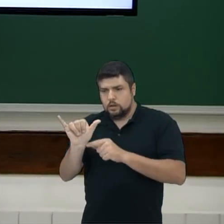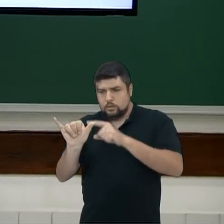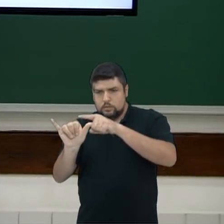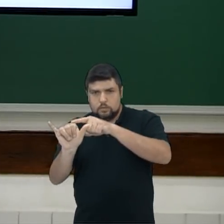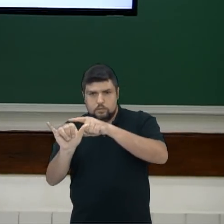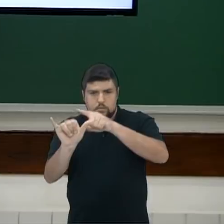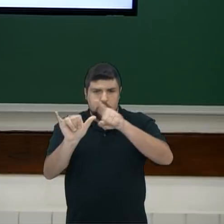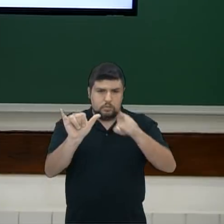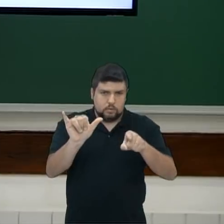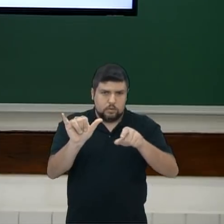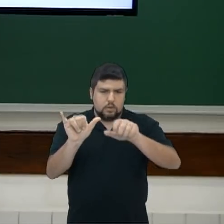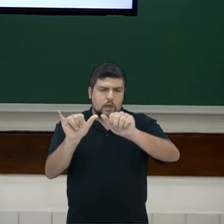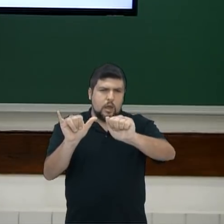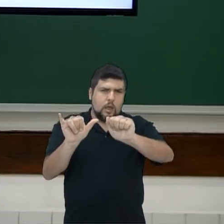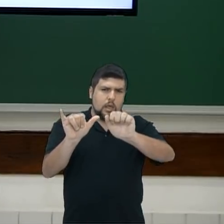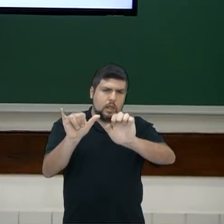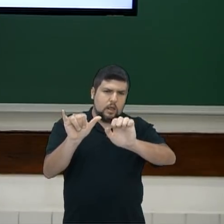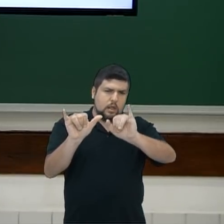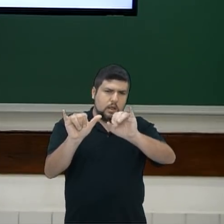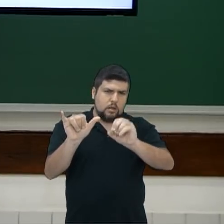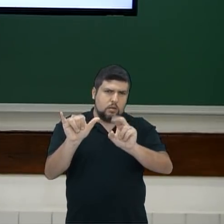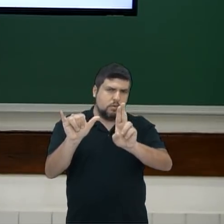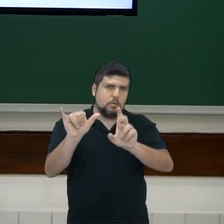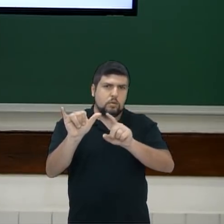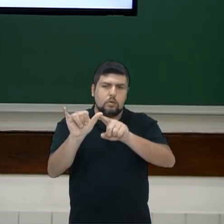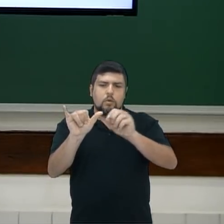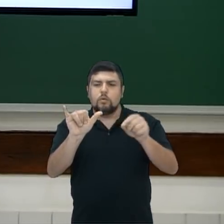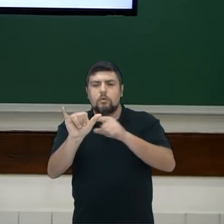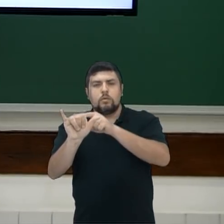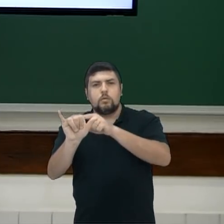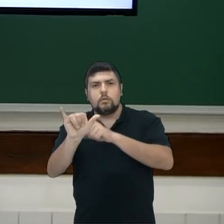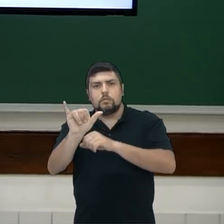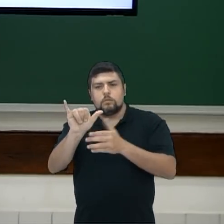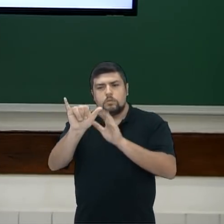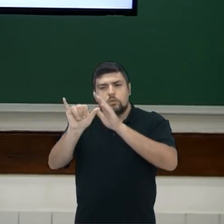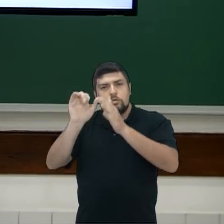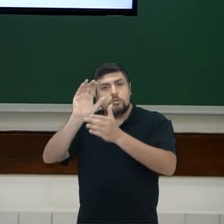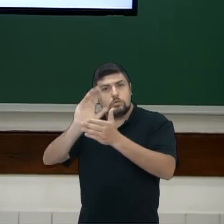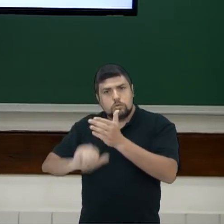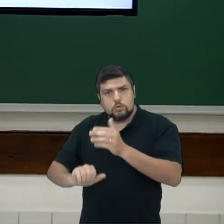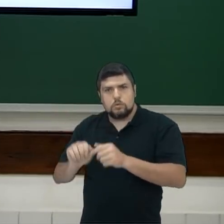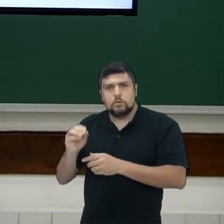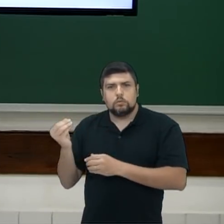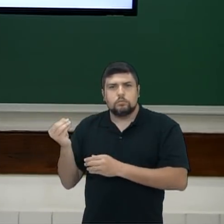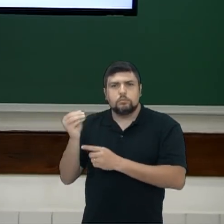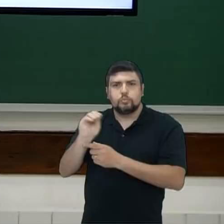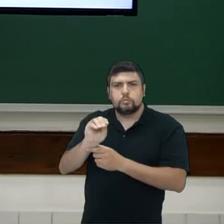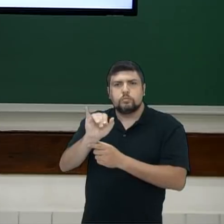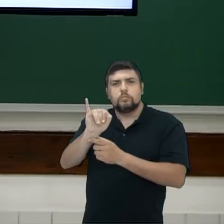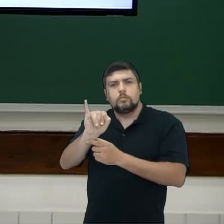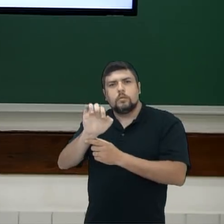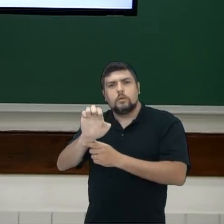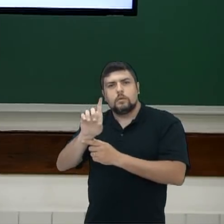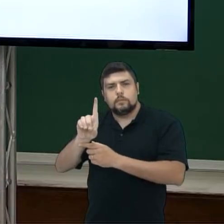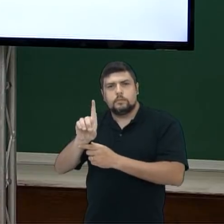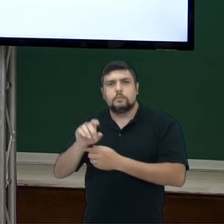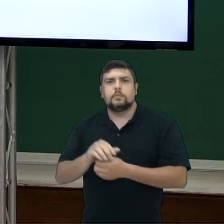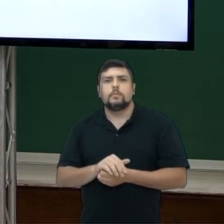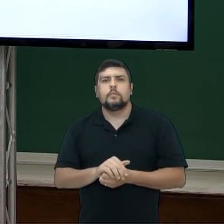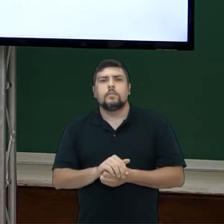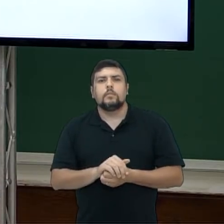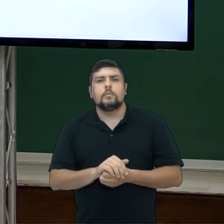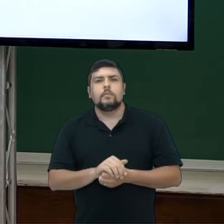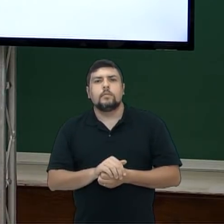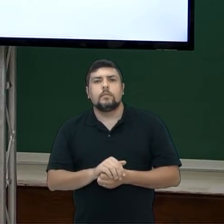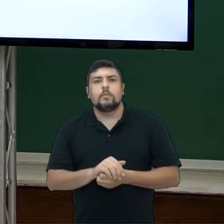precedido de consoante, eu vou tirar o Y e vou colocar IED. E quando o meu verbo tem